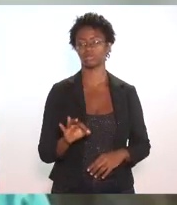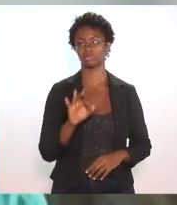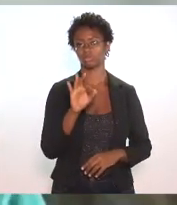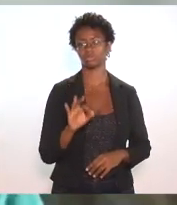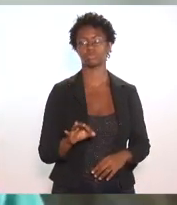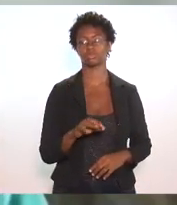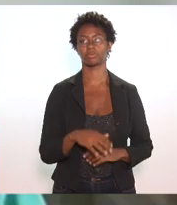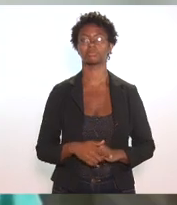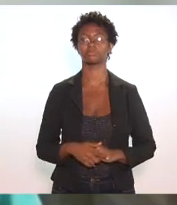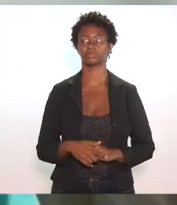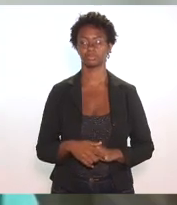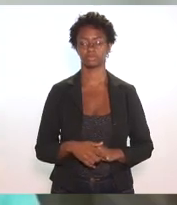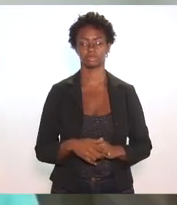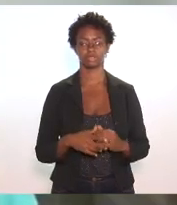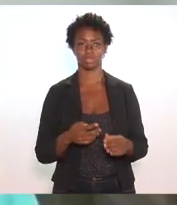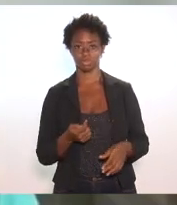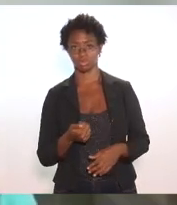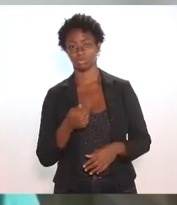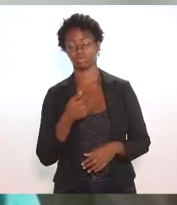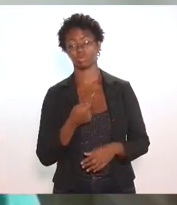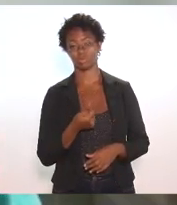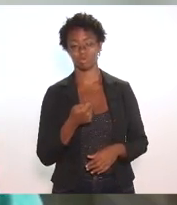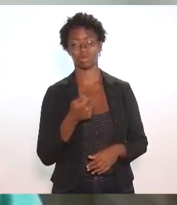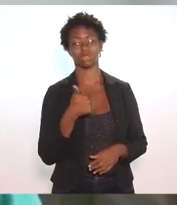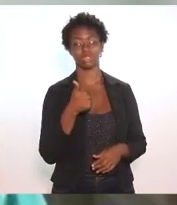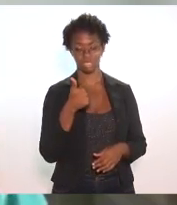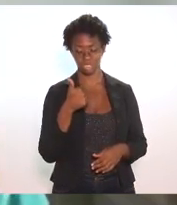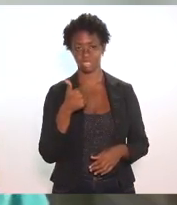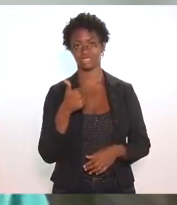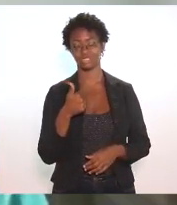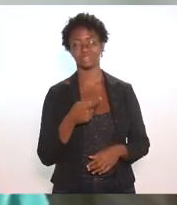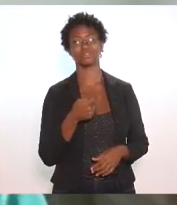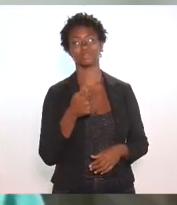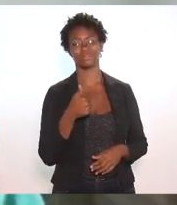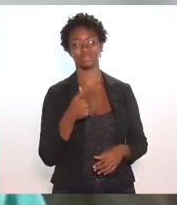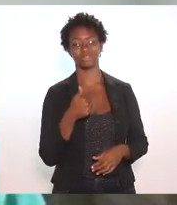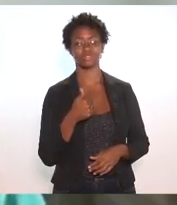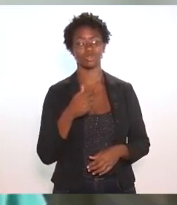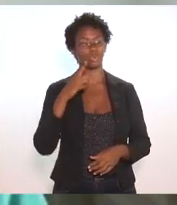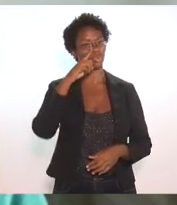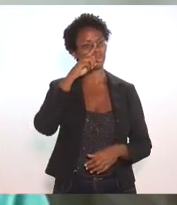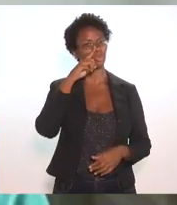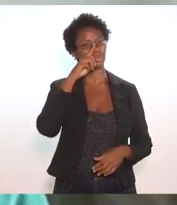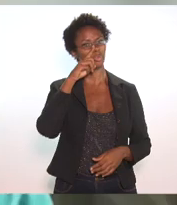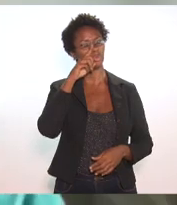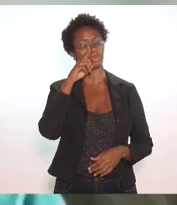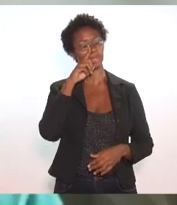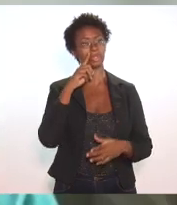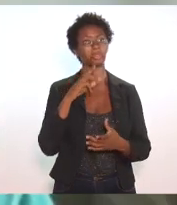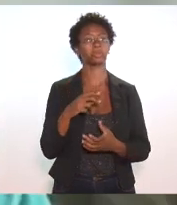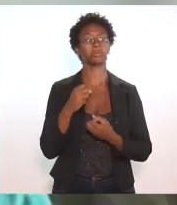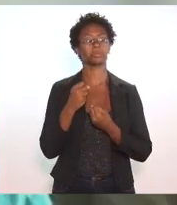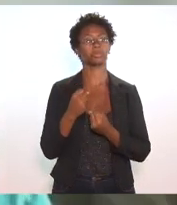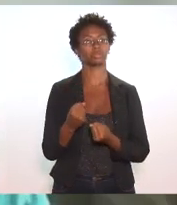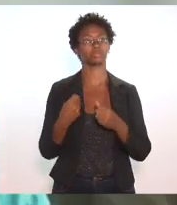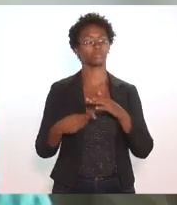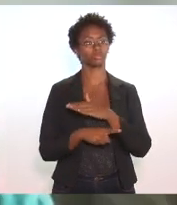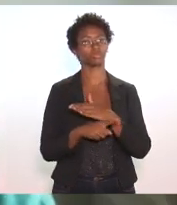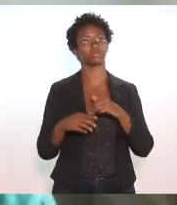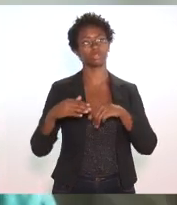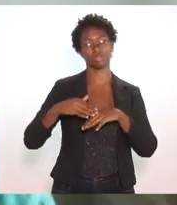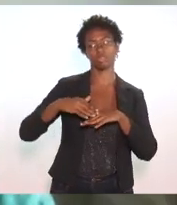78%, se aproximando daquele patamar de risco absoluto, que é o superior a